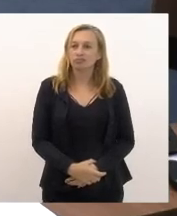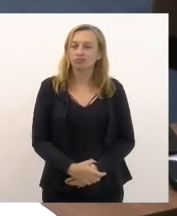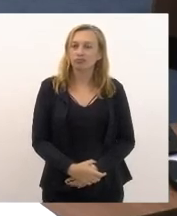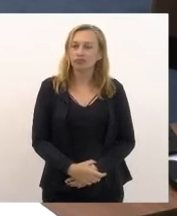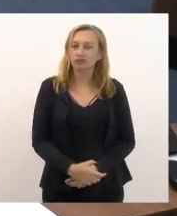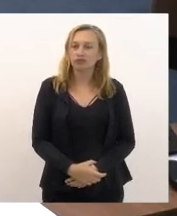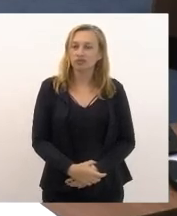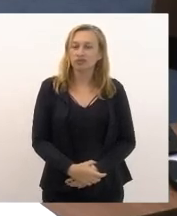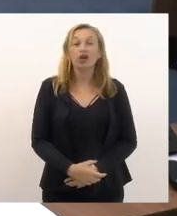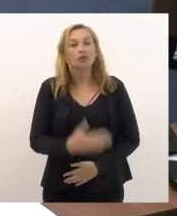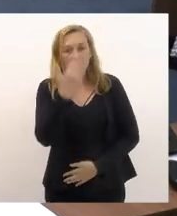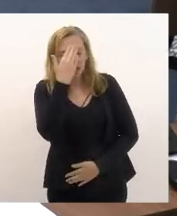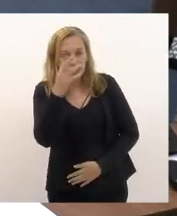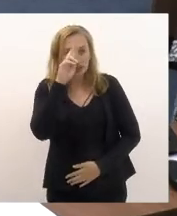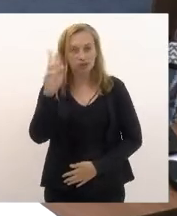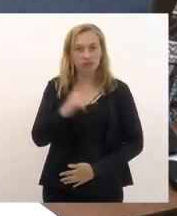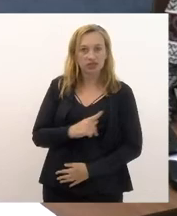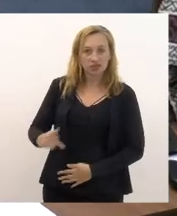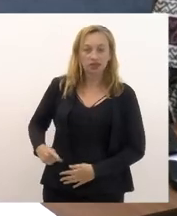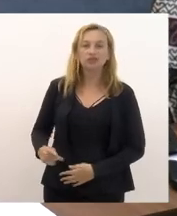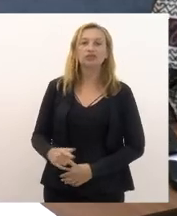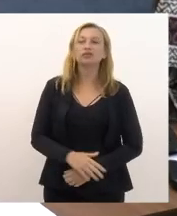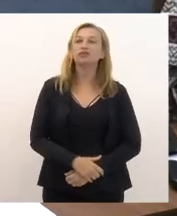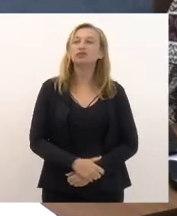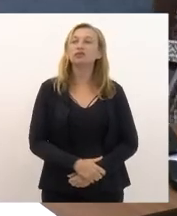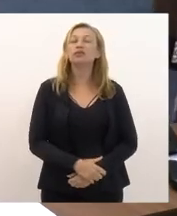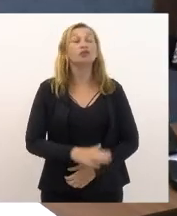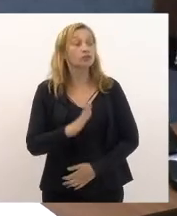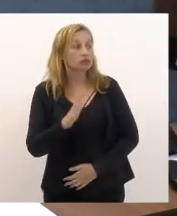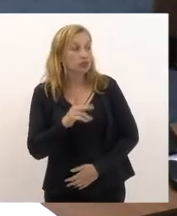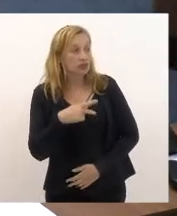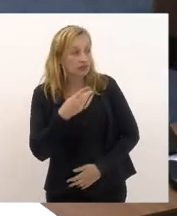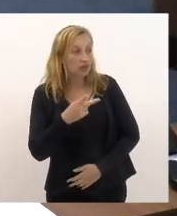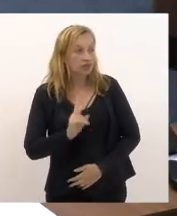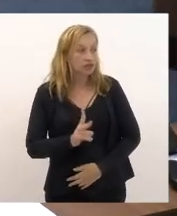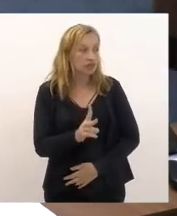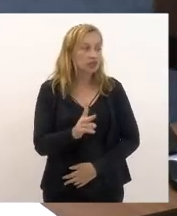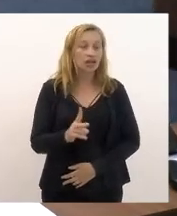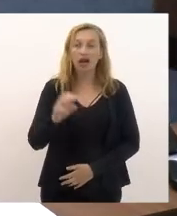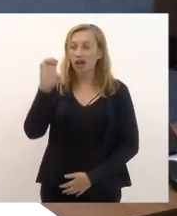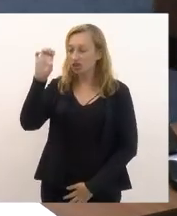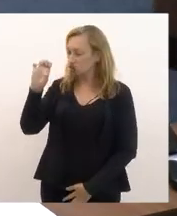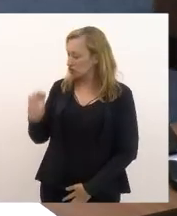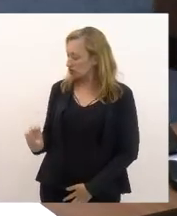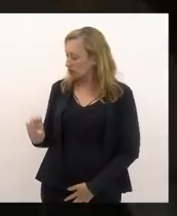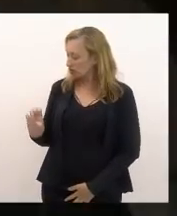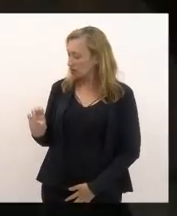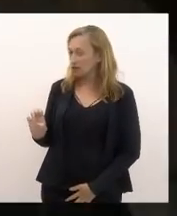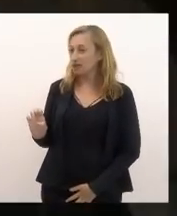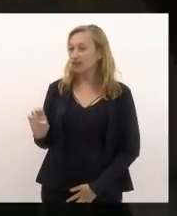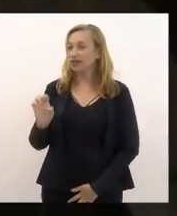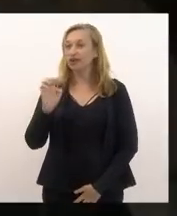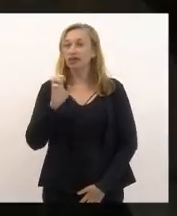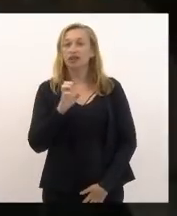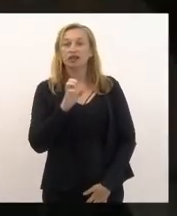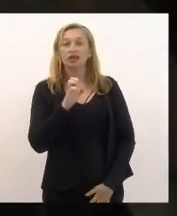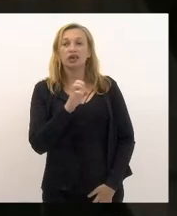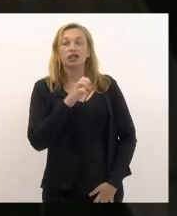Muito obrigado, presidente. Como eu sempre digo, a esquerda é hipócrita.